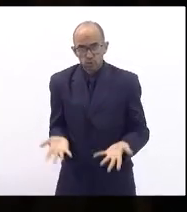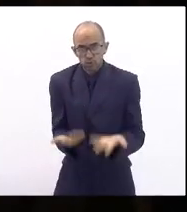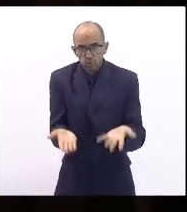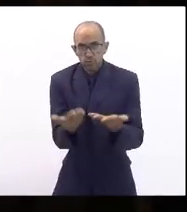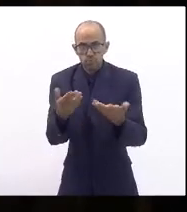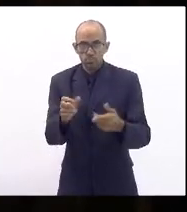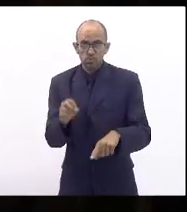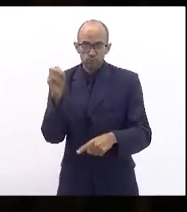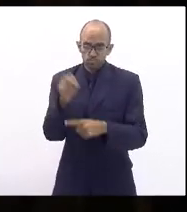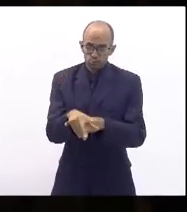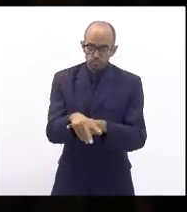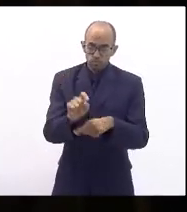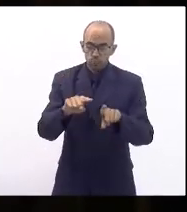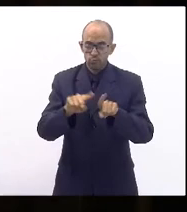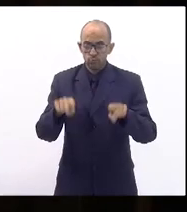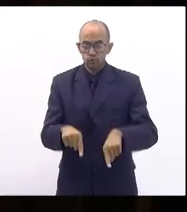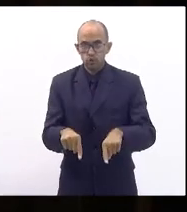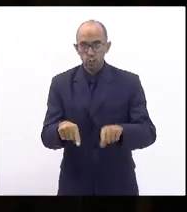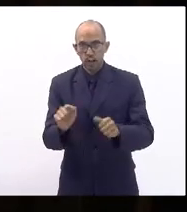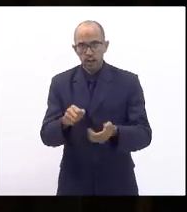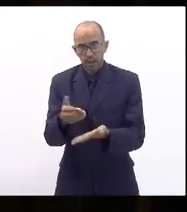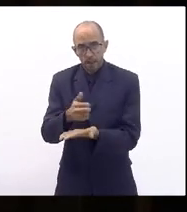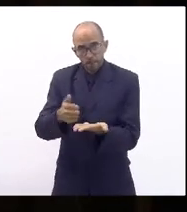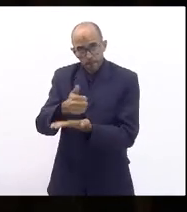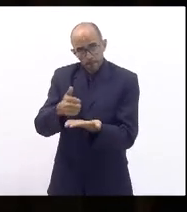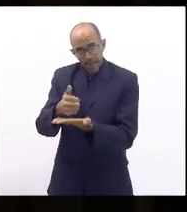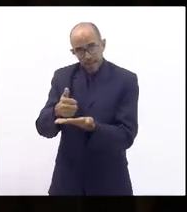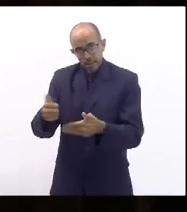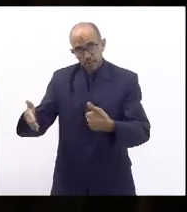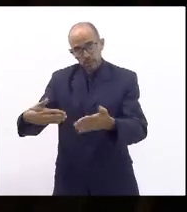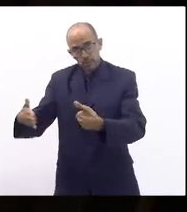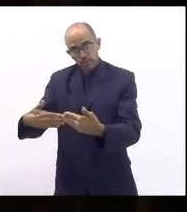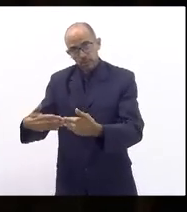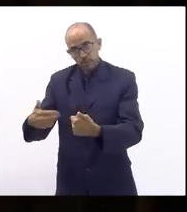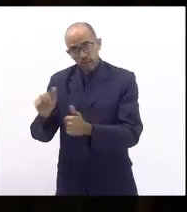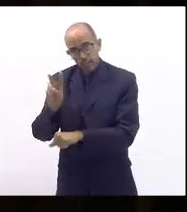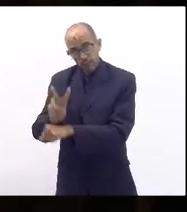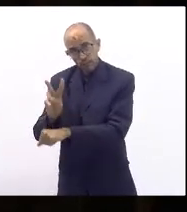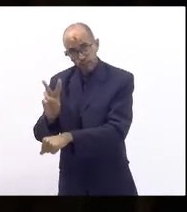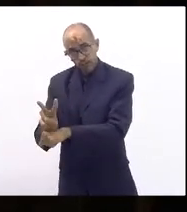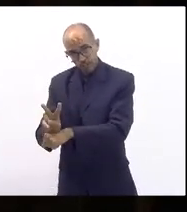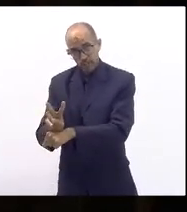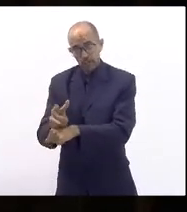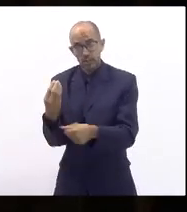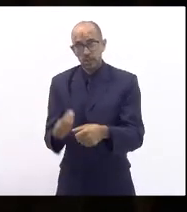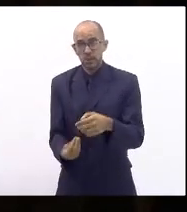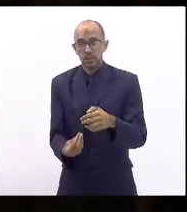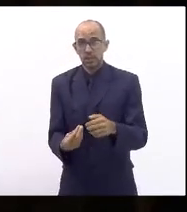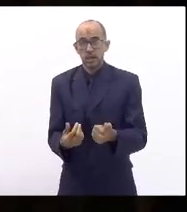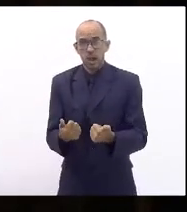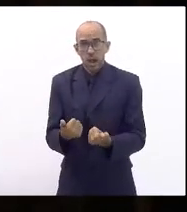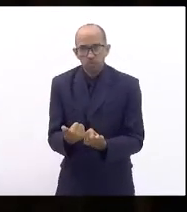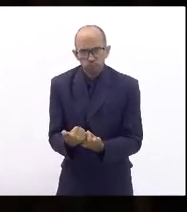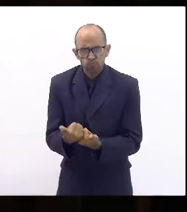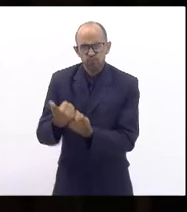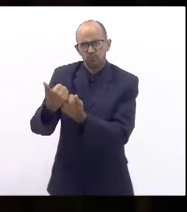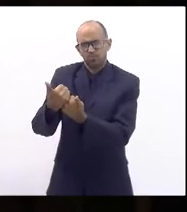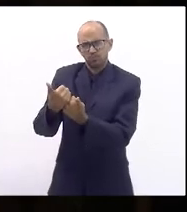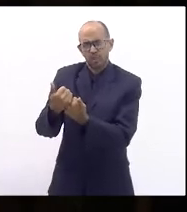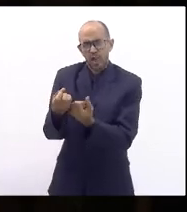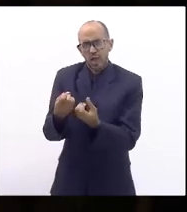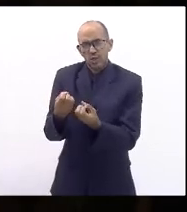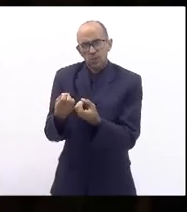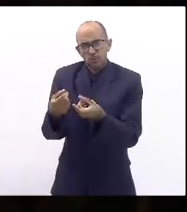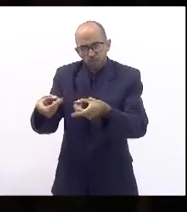empregos diretos e indiretos na base industrial de defesa aumentando a pauta de exportação e